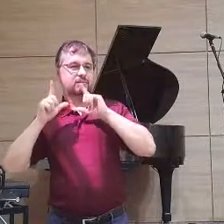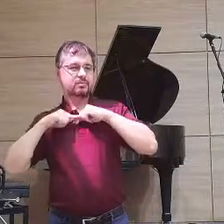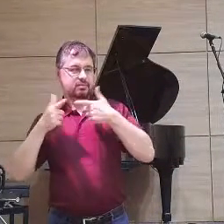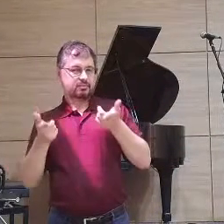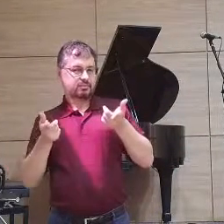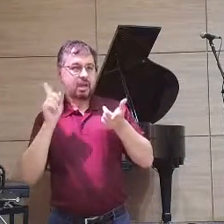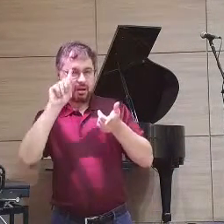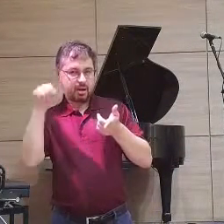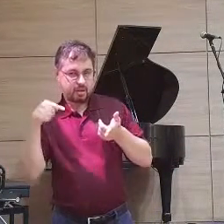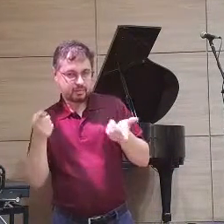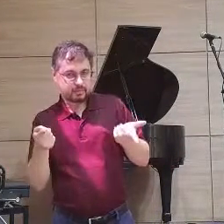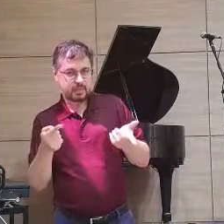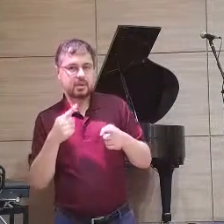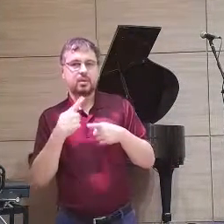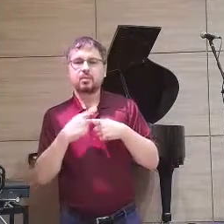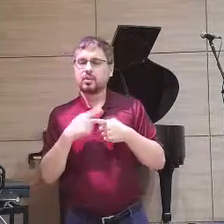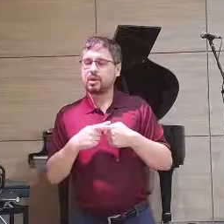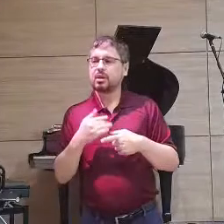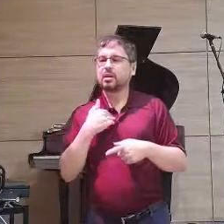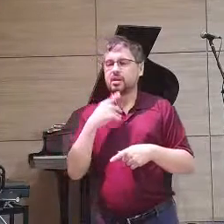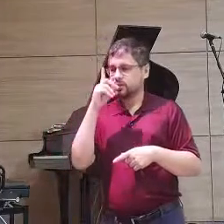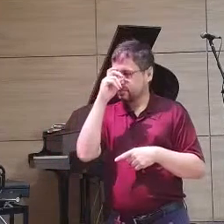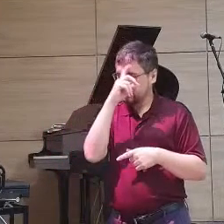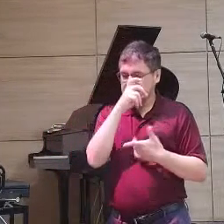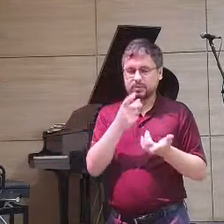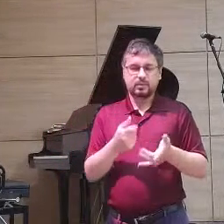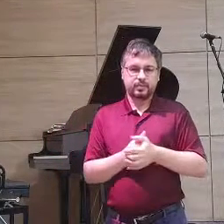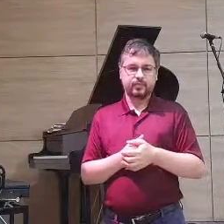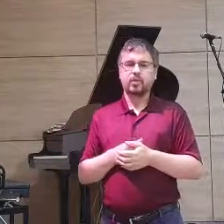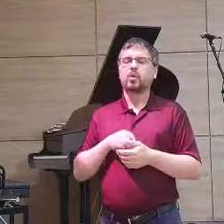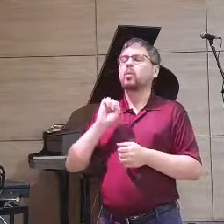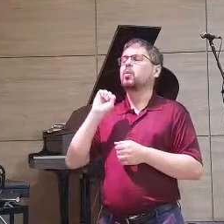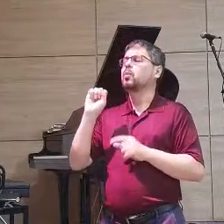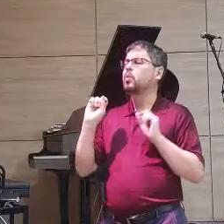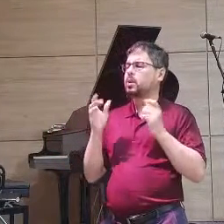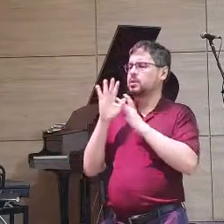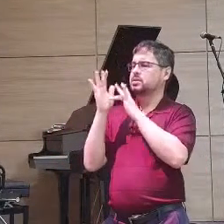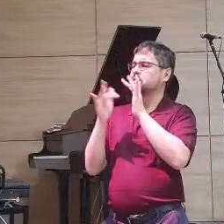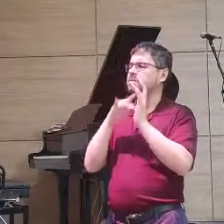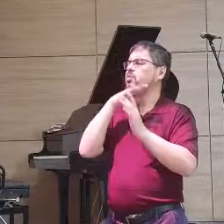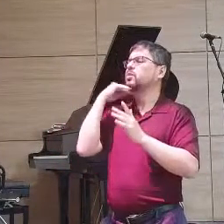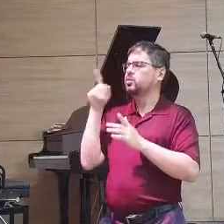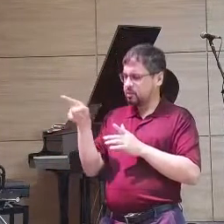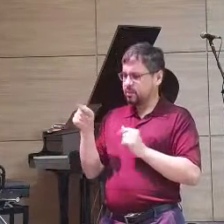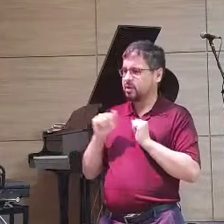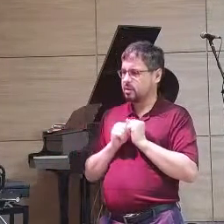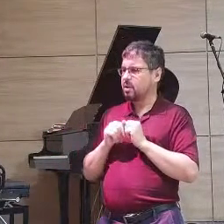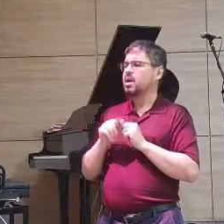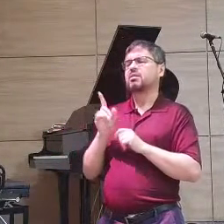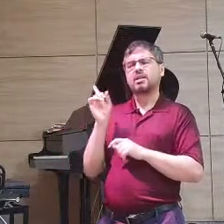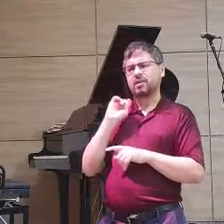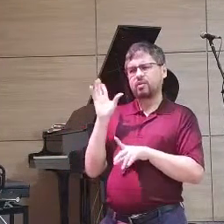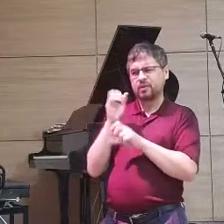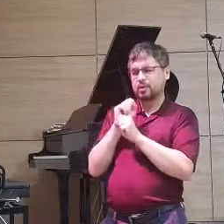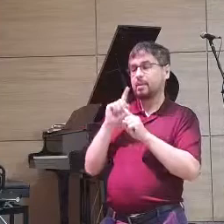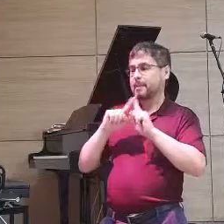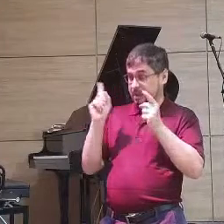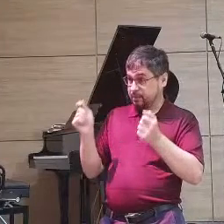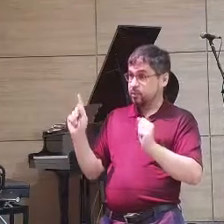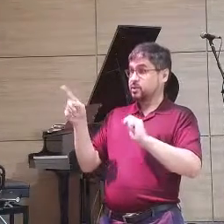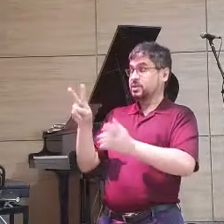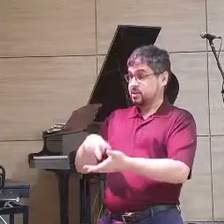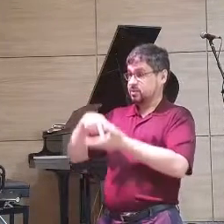algum momento nós temos alguma dificuldade Quando o senhor foi morto o senhor foi colocado naquela Cruz e morreu a gente não estava muito confiante mas